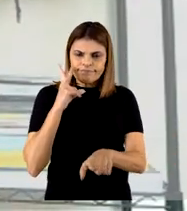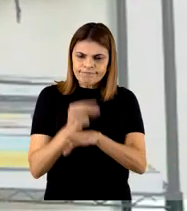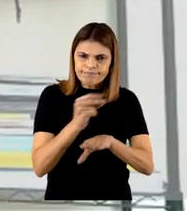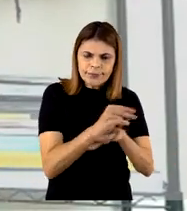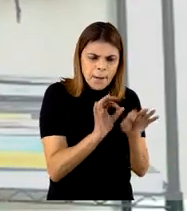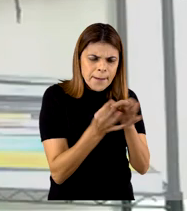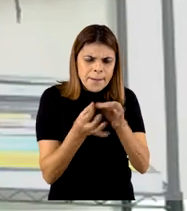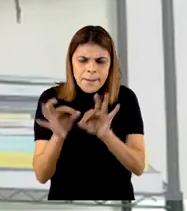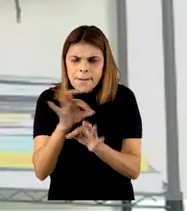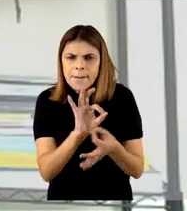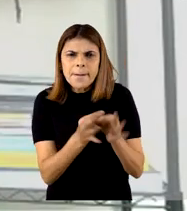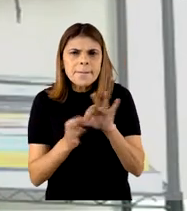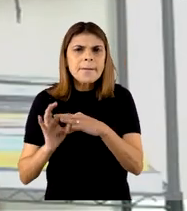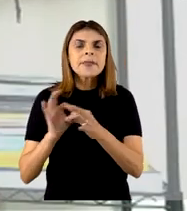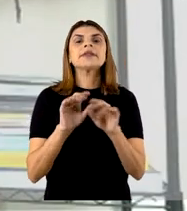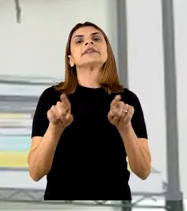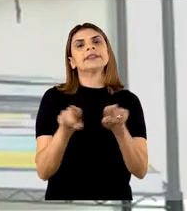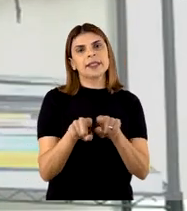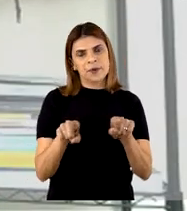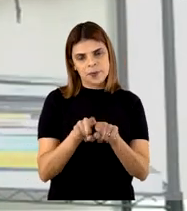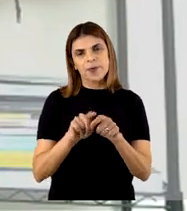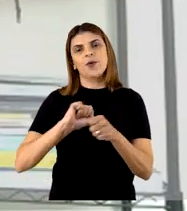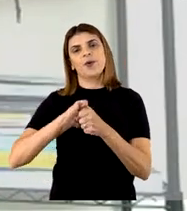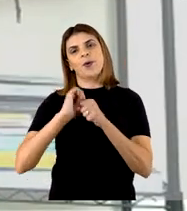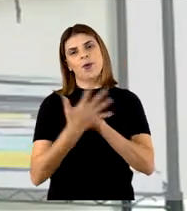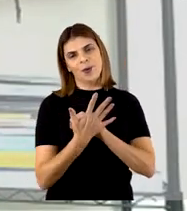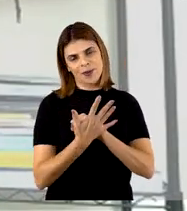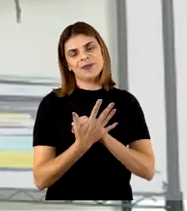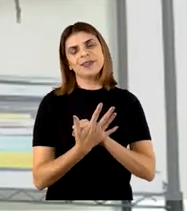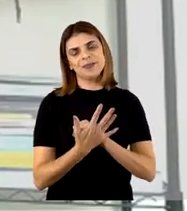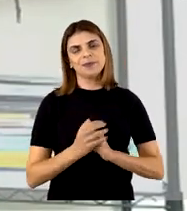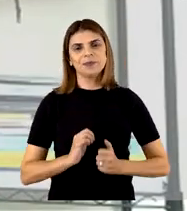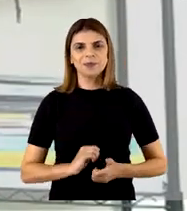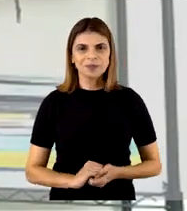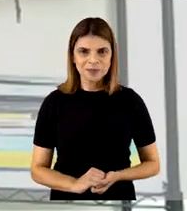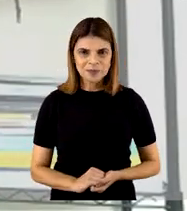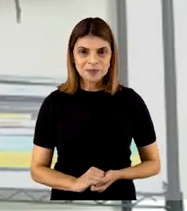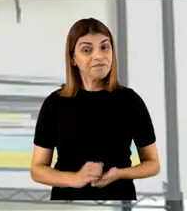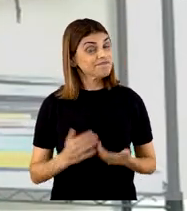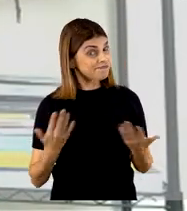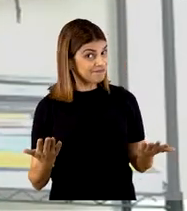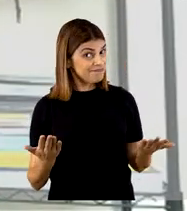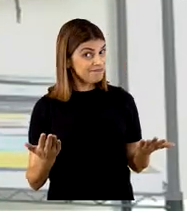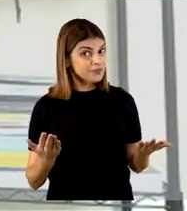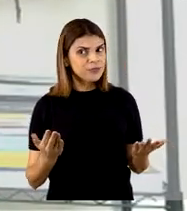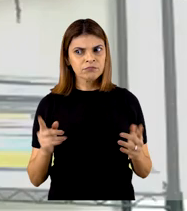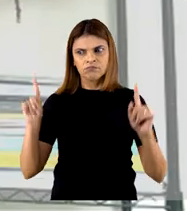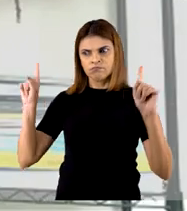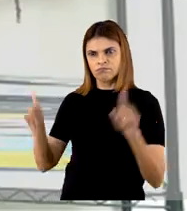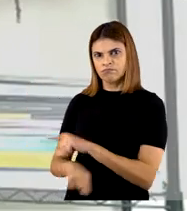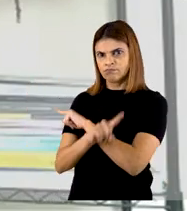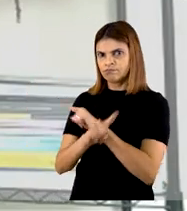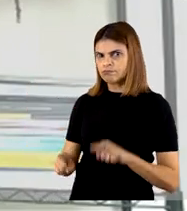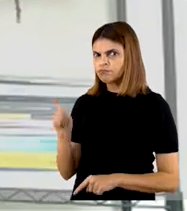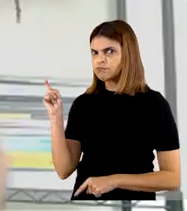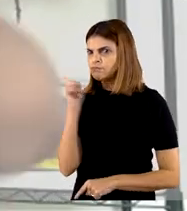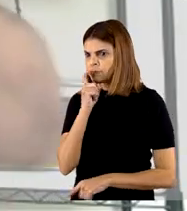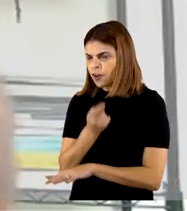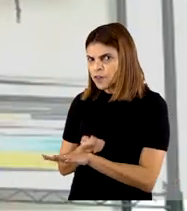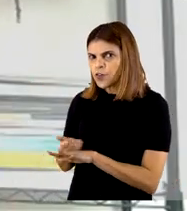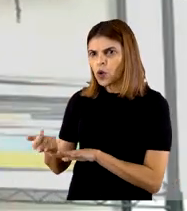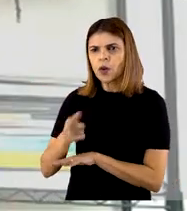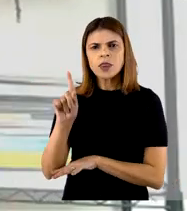a destruição dos micro-organismos, inclusive aí o coronavírus. Então, diga não a fake